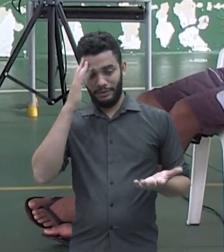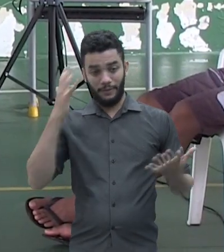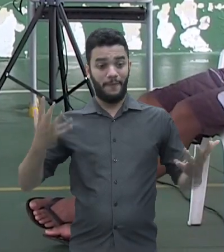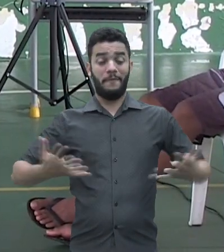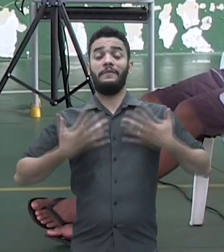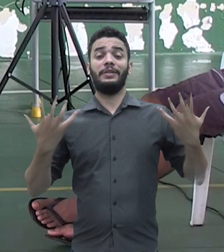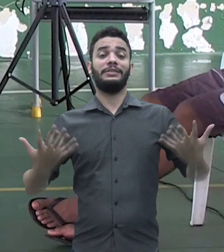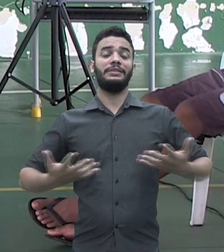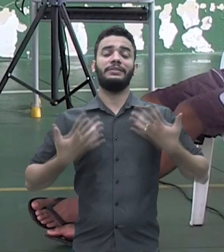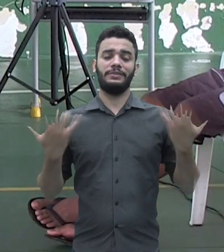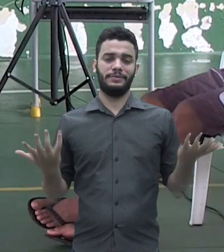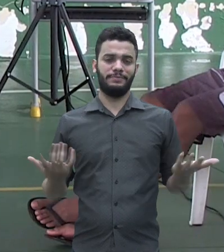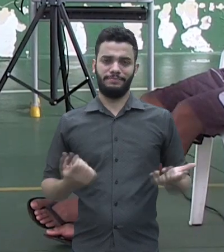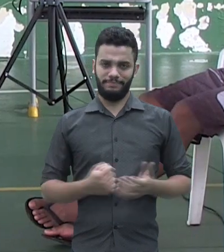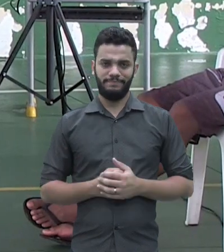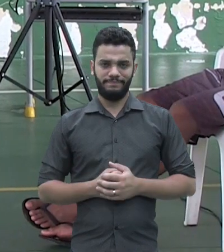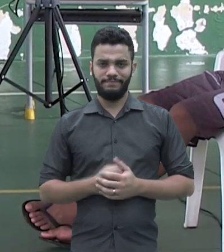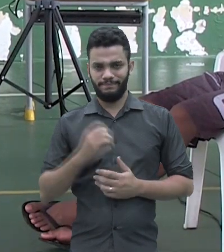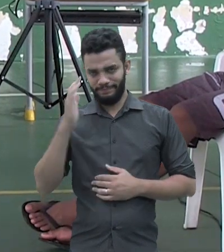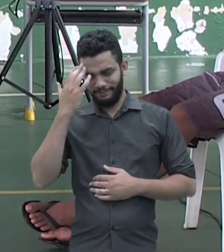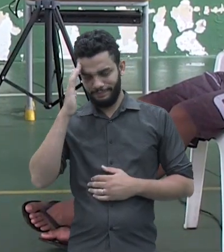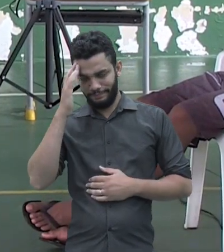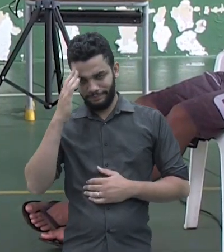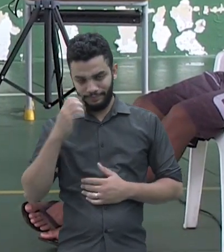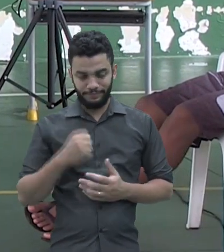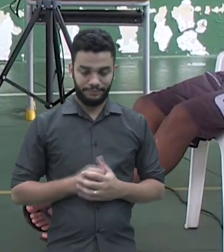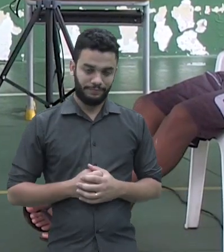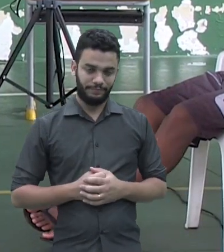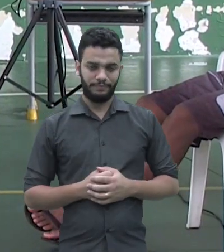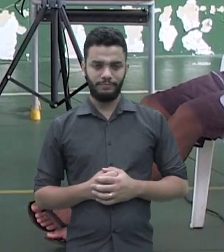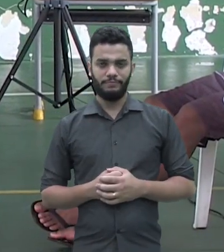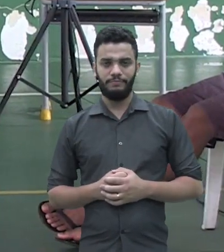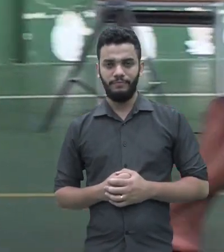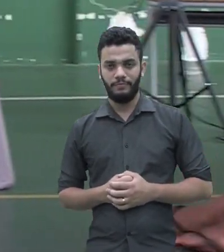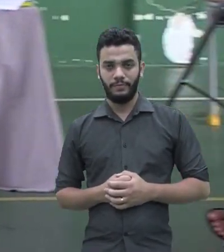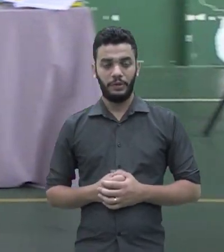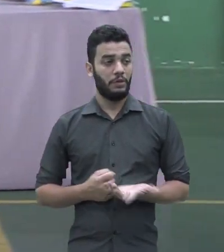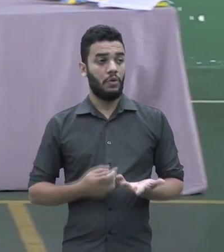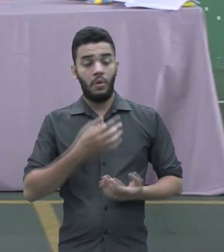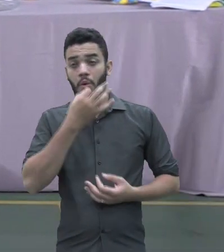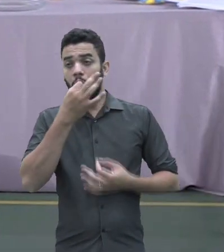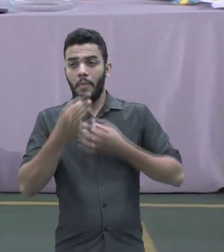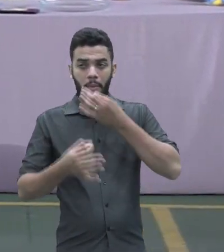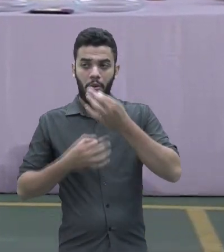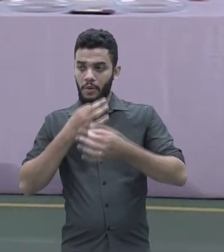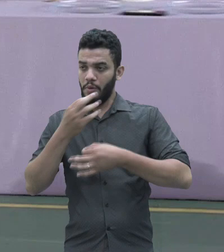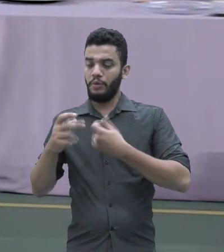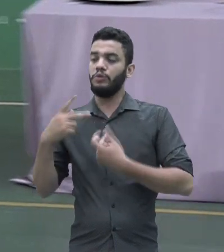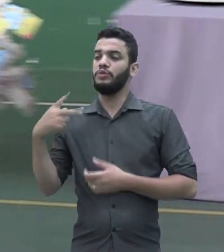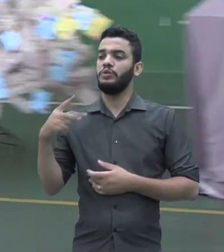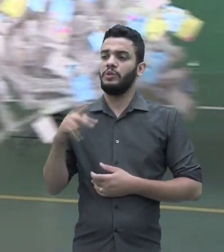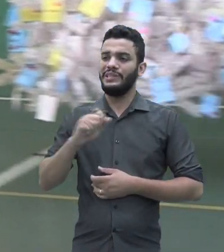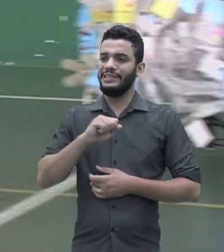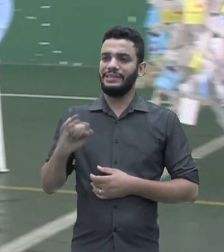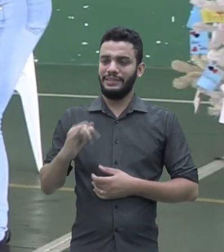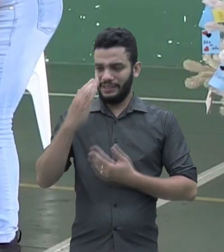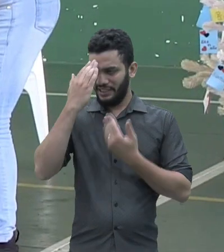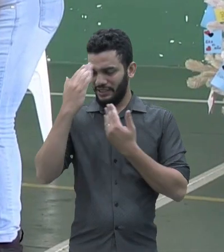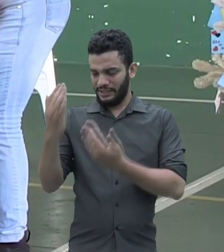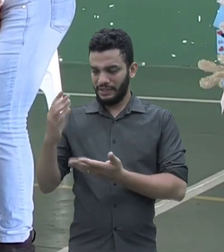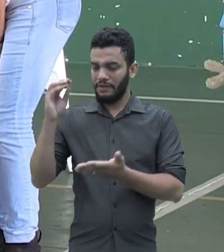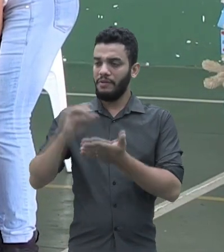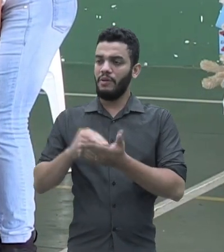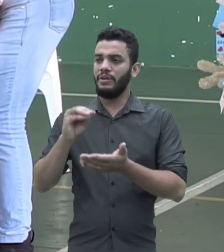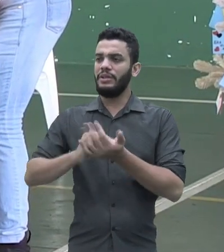A vida sem gratidão é uma vida sem alegria. O que mais? O que você pode me falar? Me fala aí. A vida sem gratidão é como?